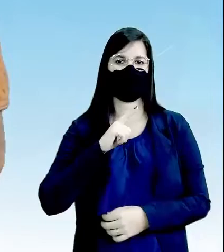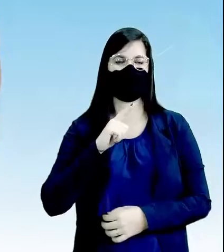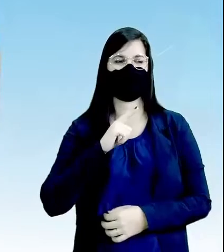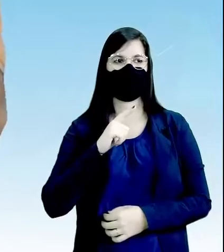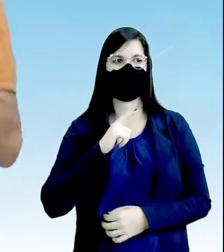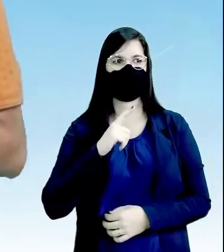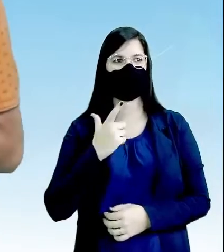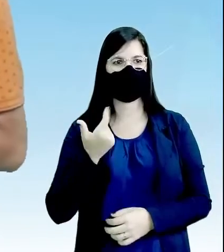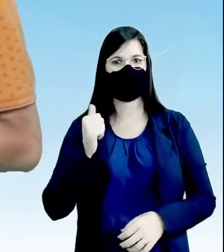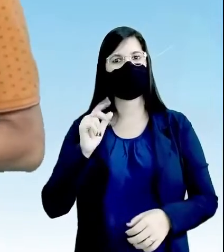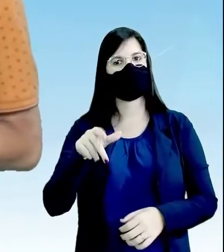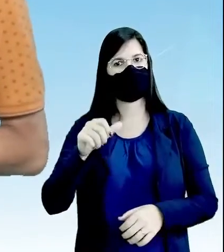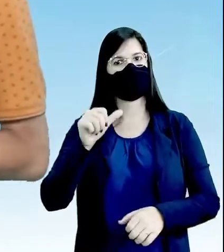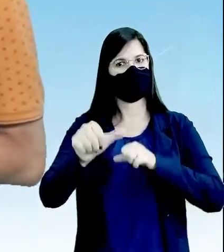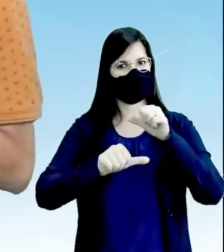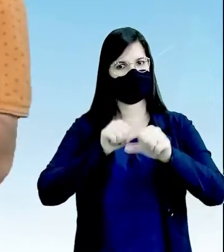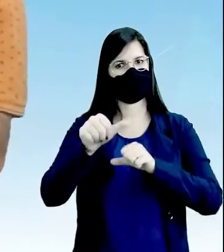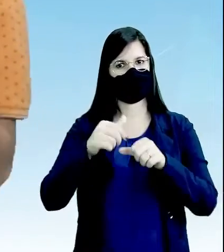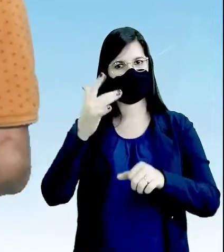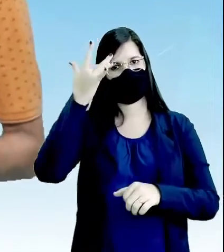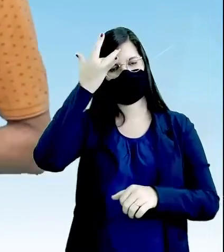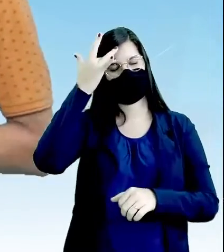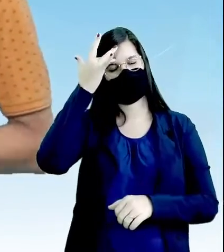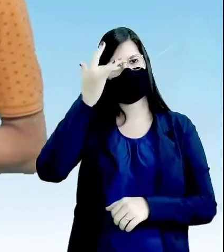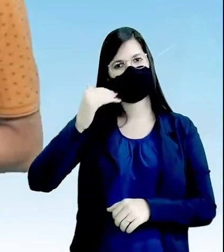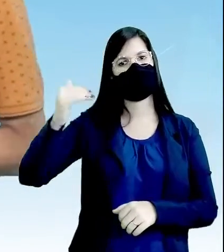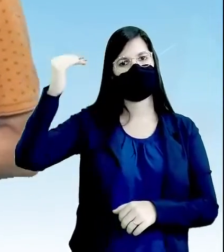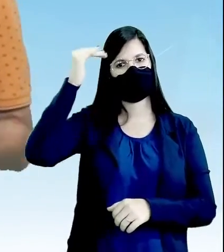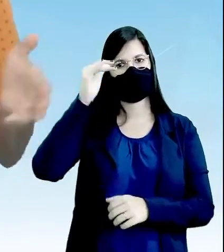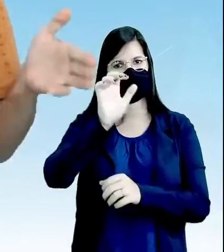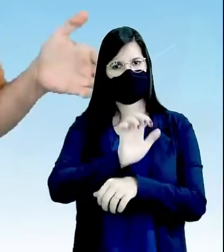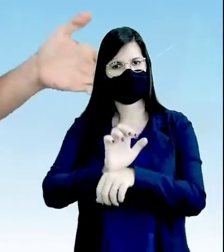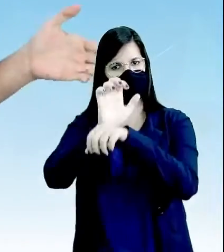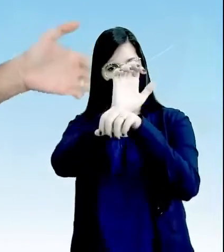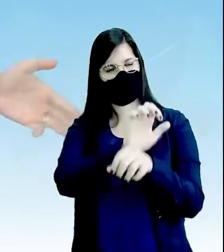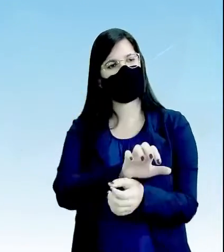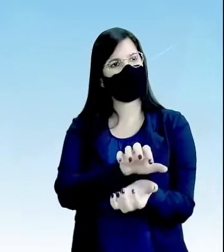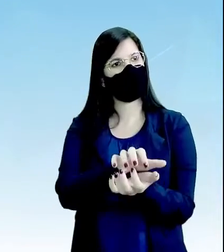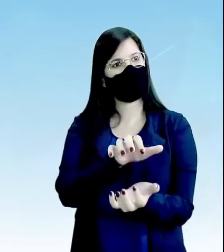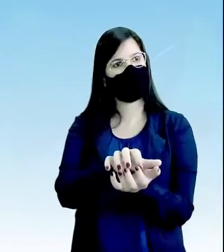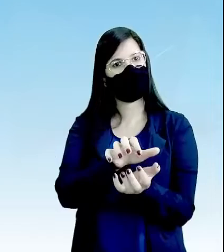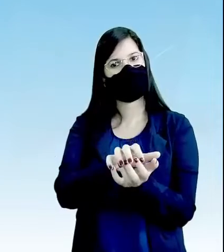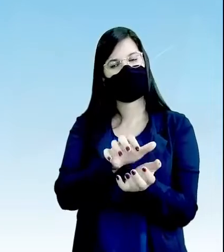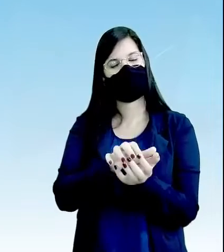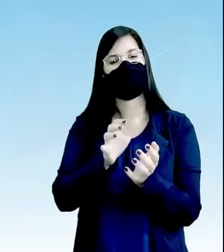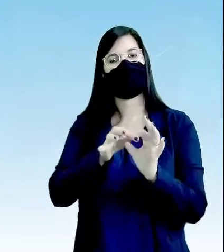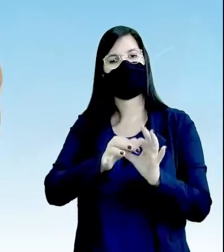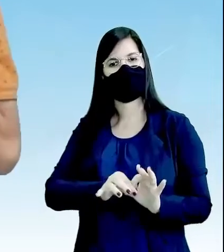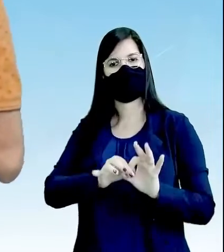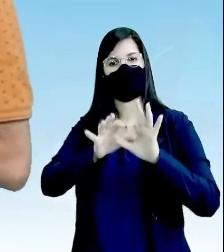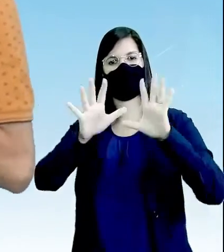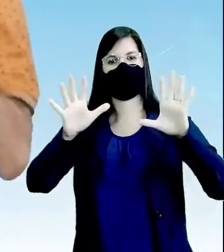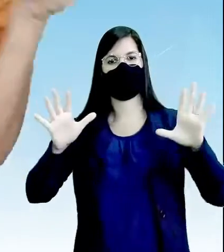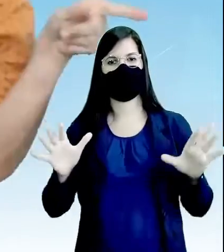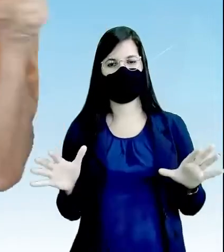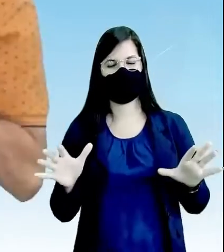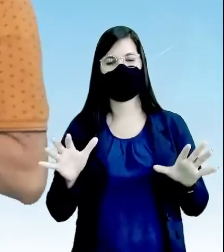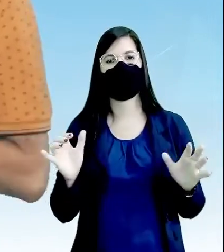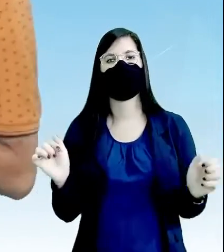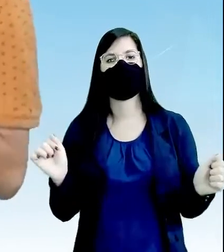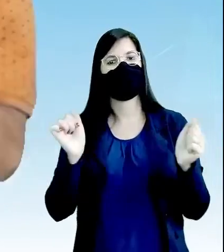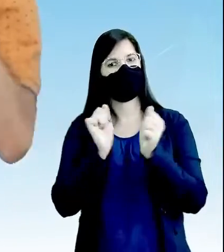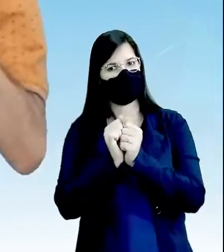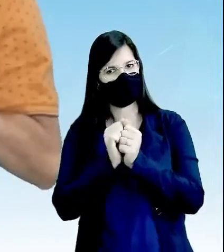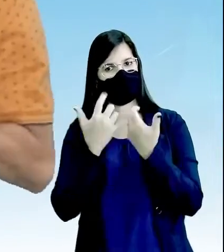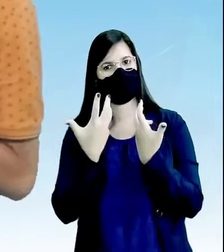E ele se tornou um dos destacados intelectuais daqui do nosso estado. Ele aderiu aos ideais libertários e juntou seus liberais na